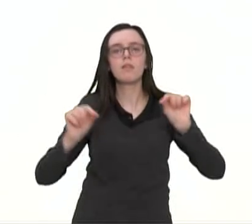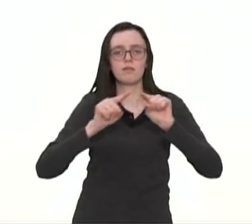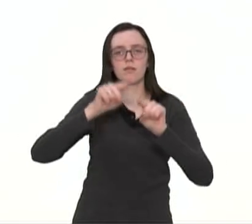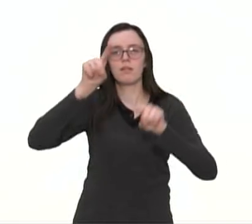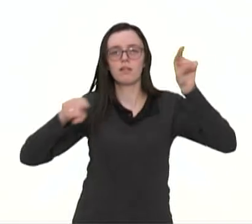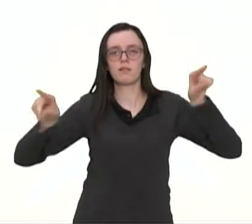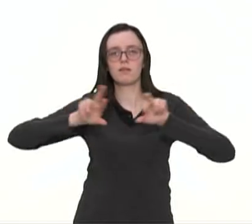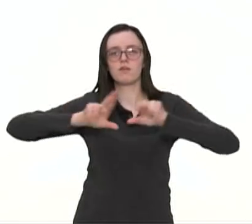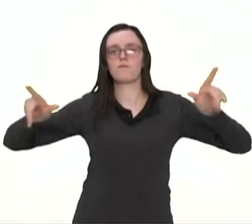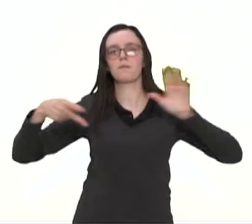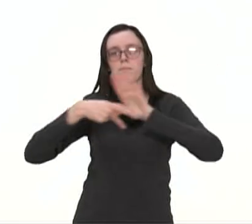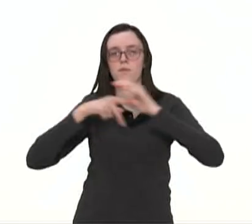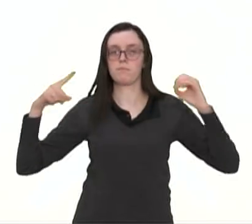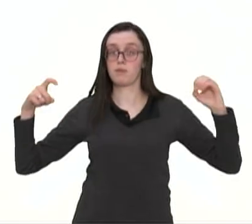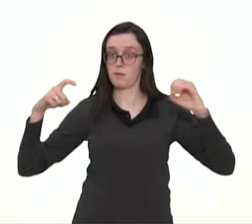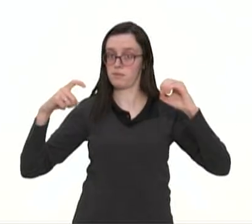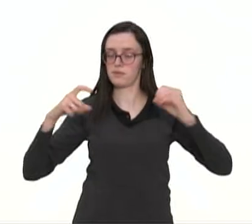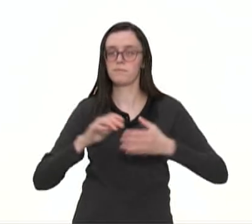gametas?